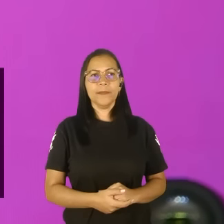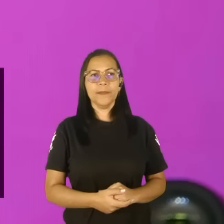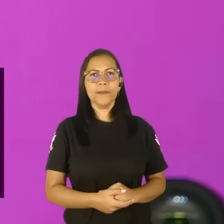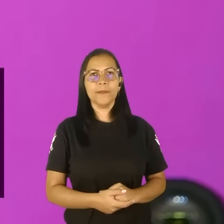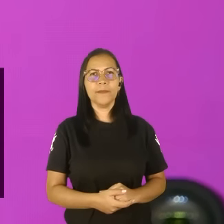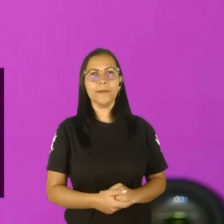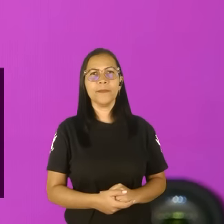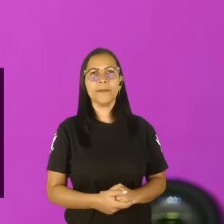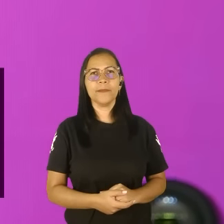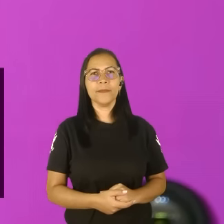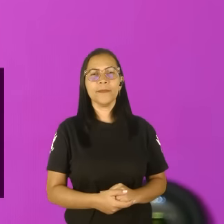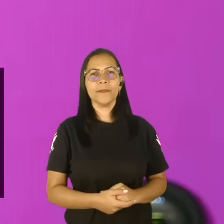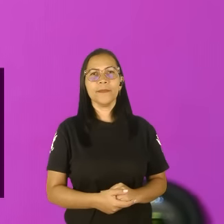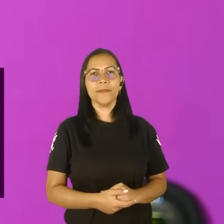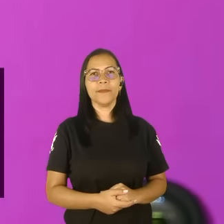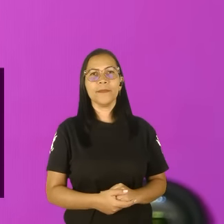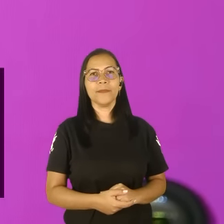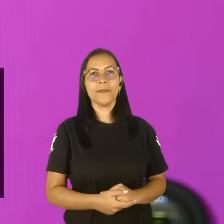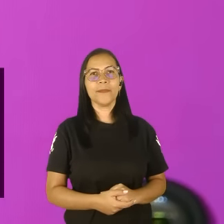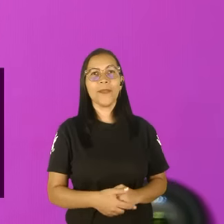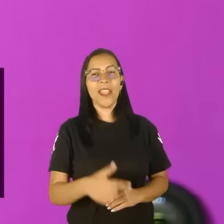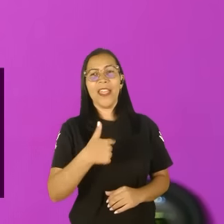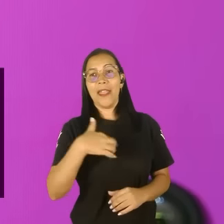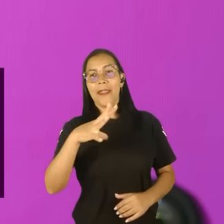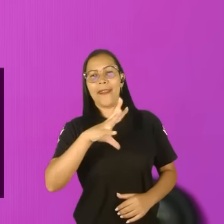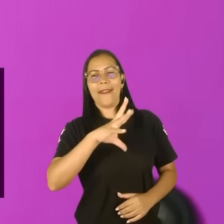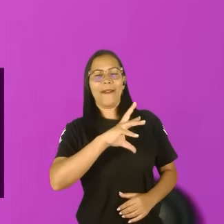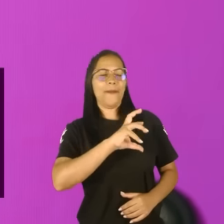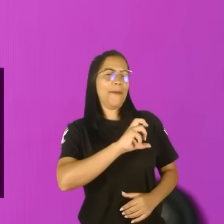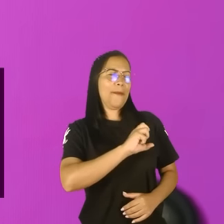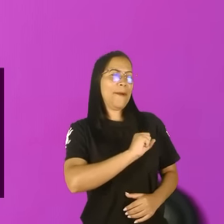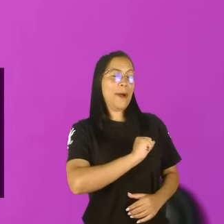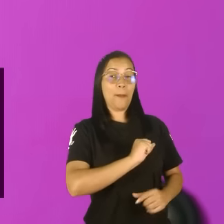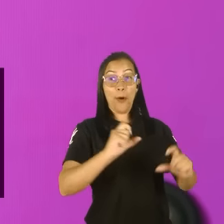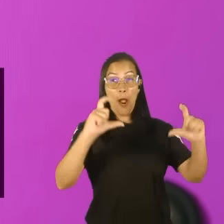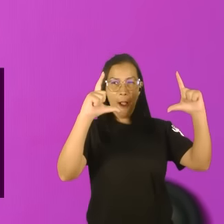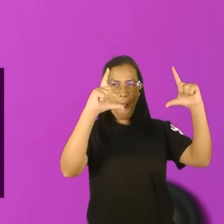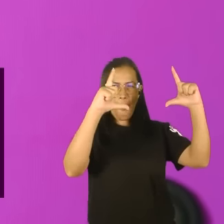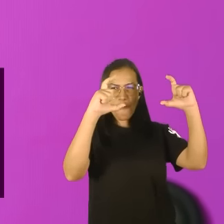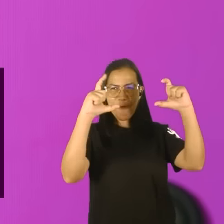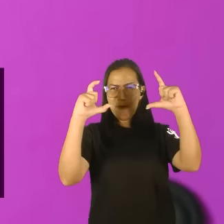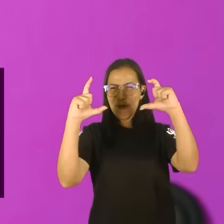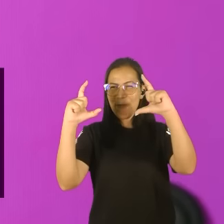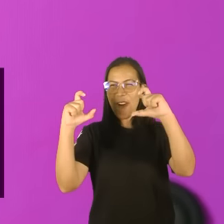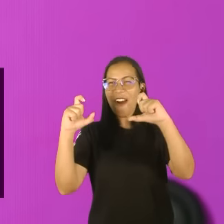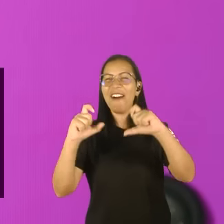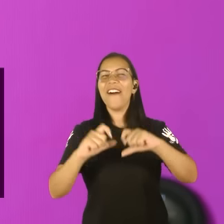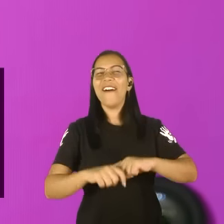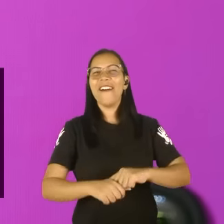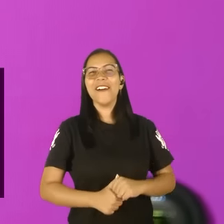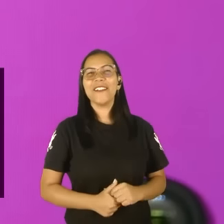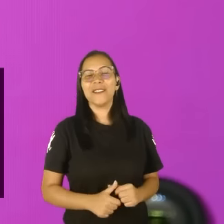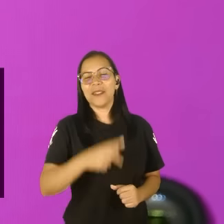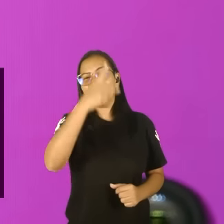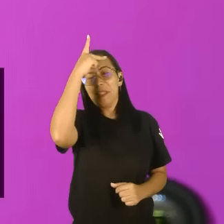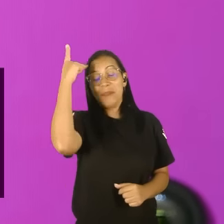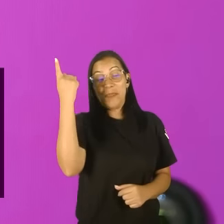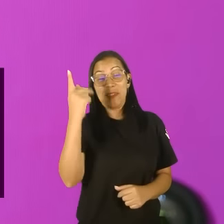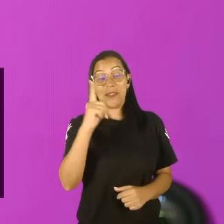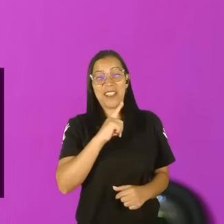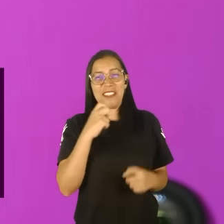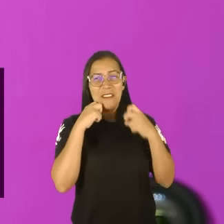Eu gosto muito de algumas fotos. Tem pessoas que têm vergonha, né? Da trajetória, do caminho. Vai falar, não, tira